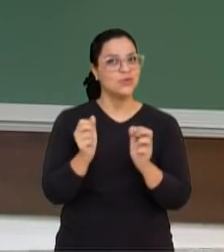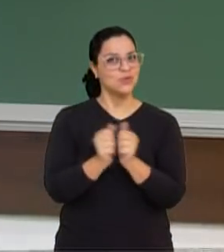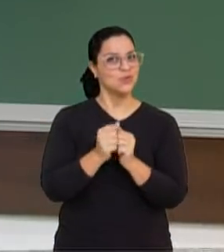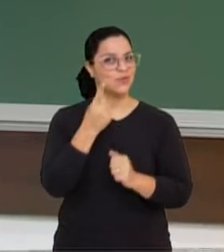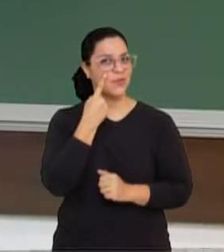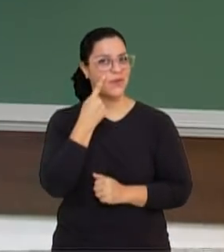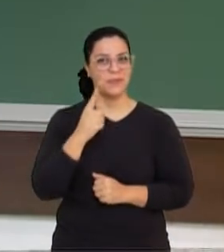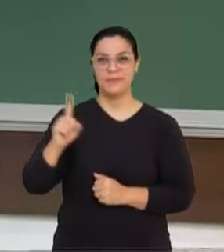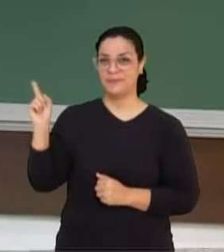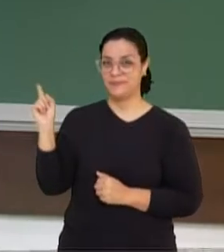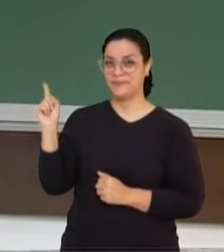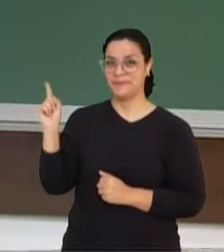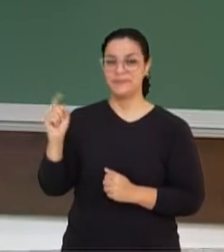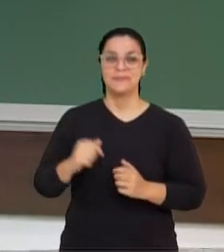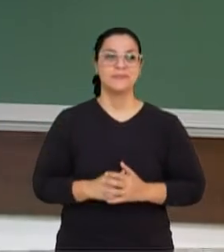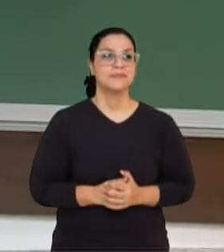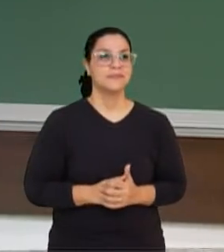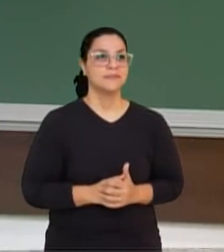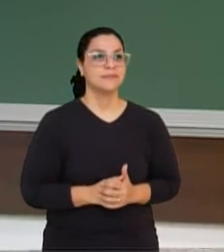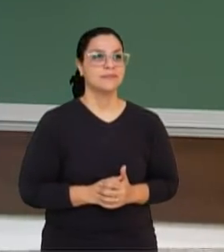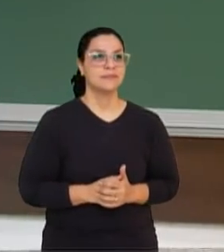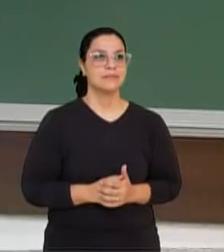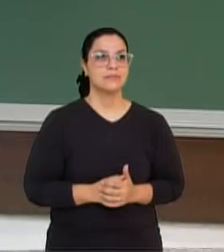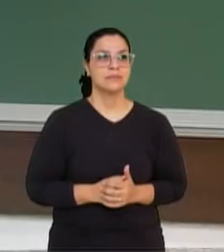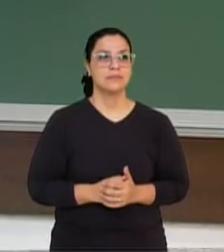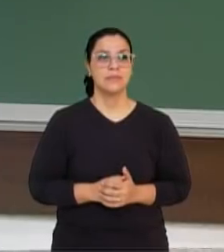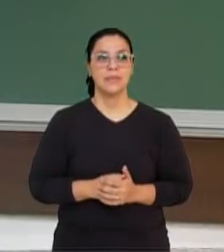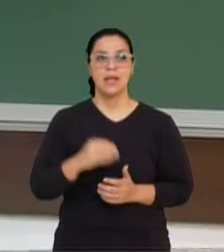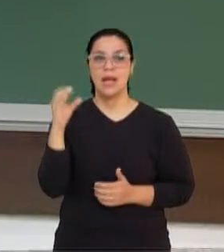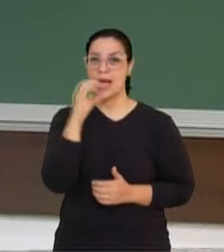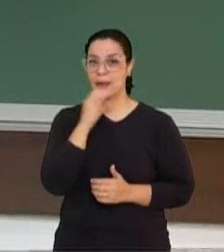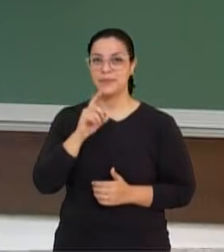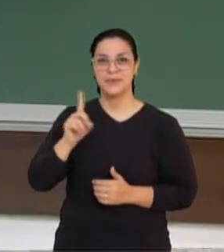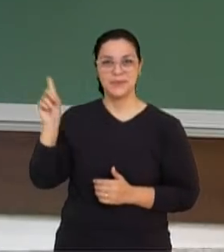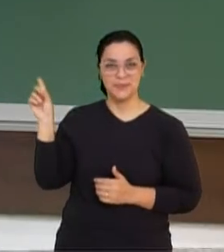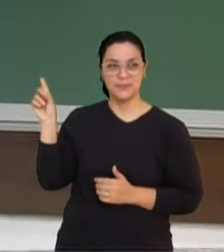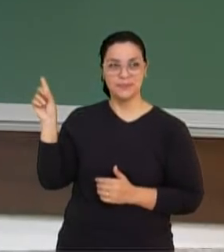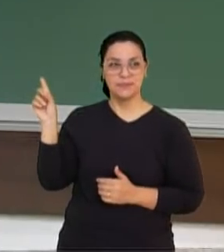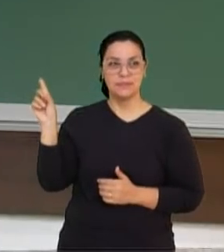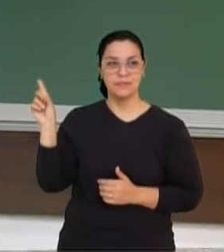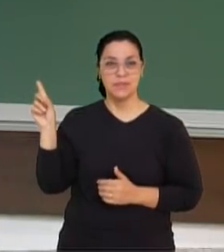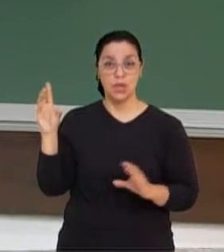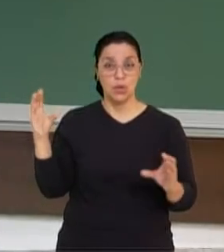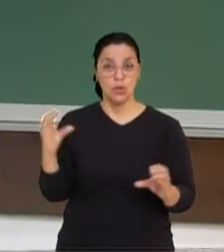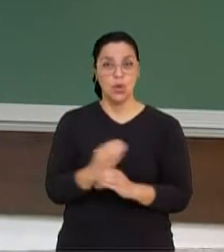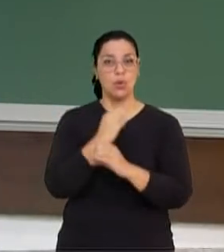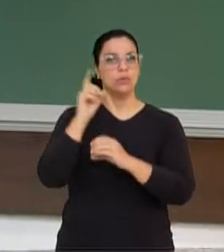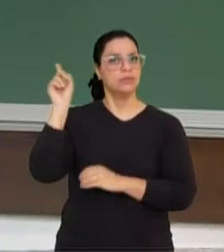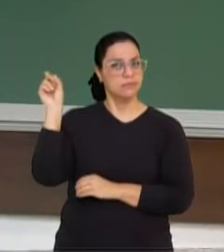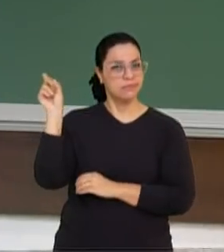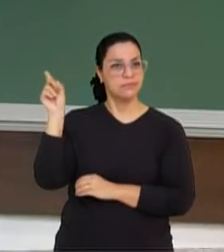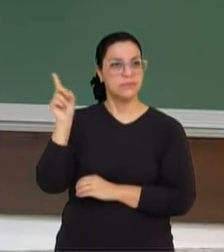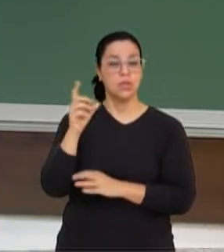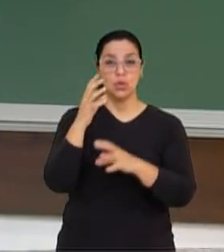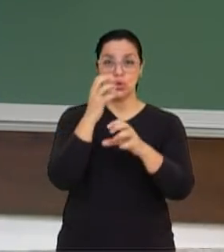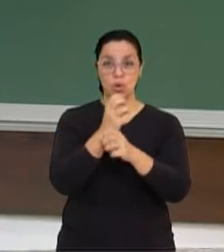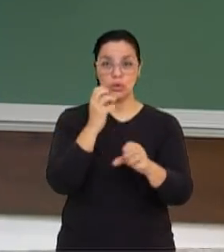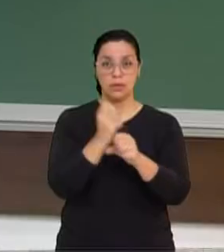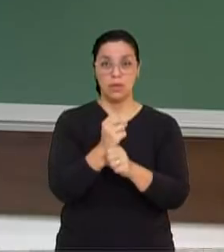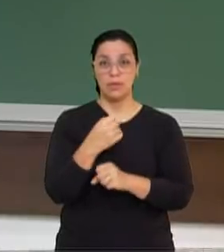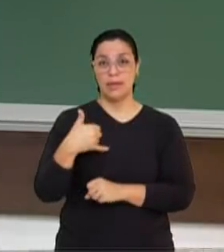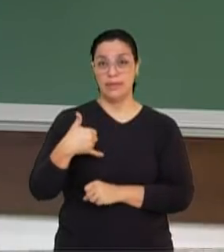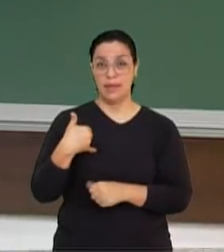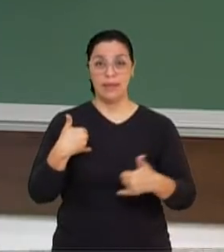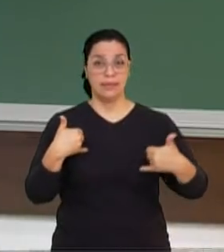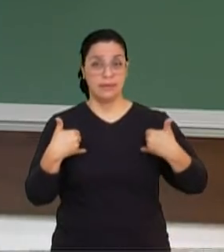vamos lá. Continuando. Opa, a professora passou um pouquinho aqui. Então, né, concluindo só, a soma das idades de